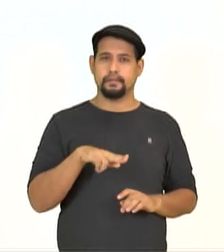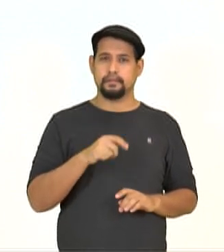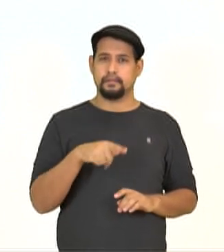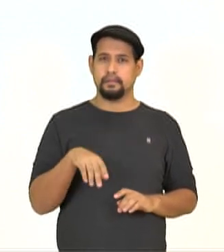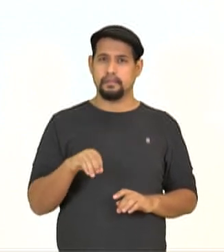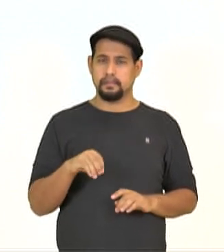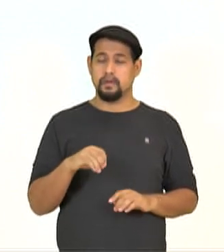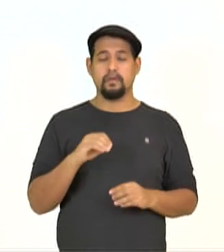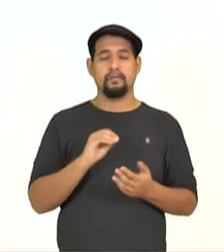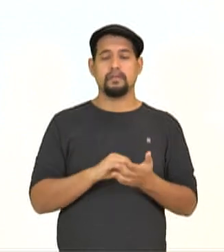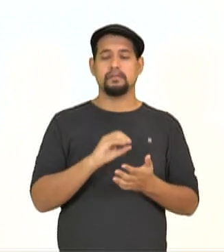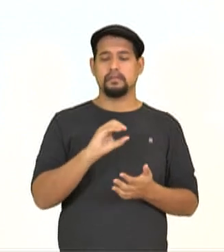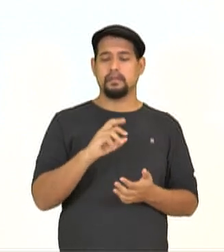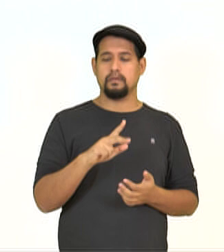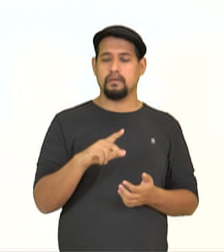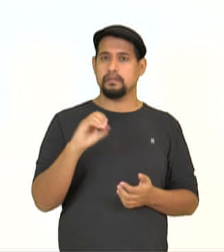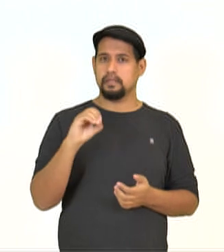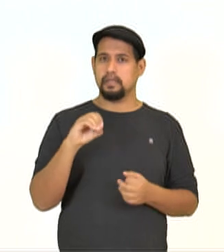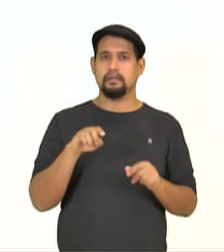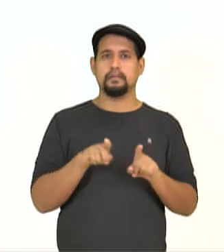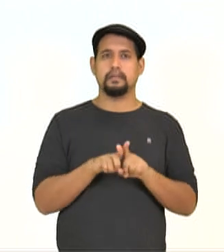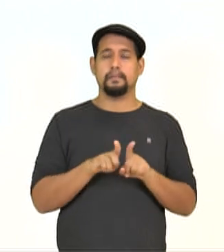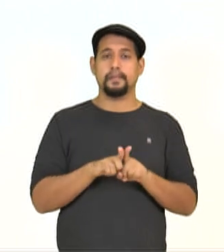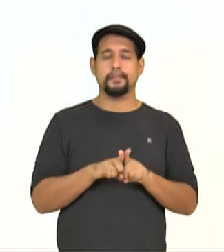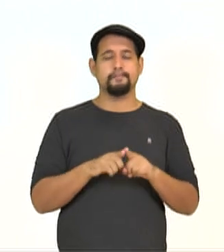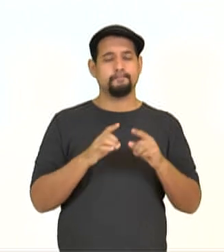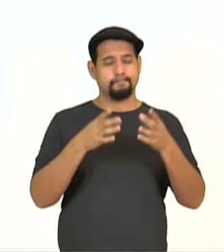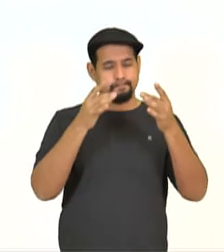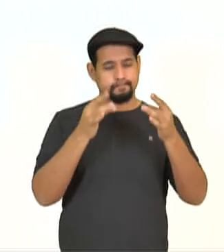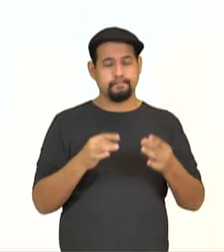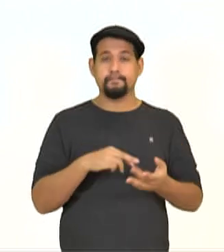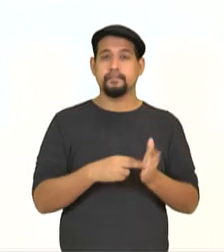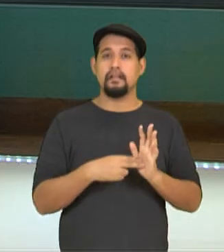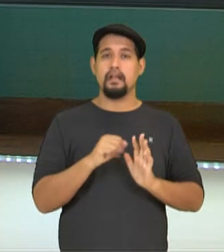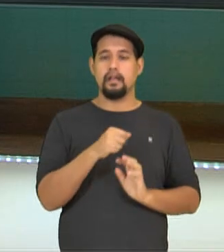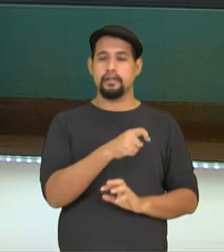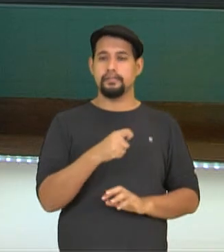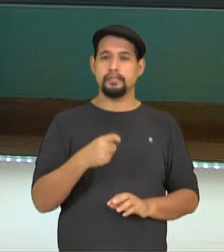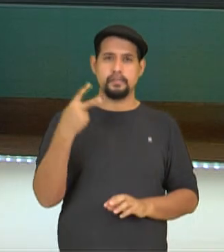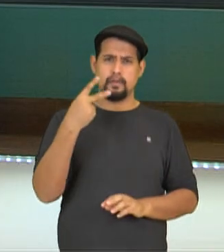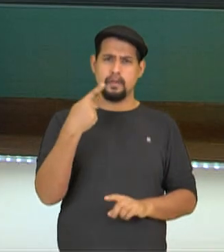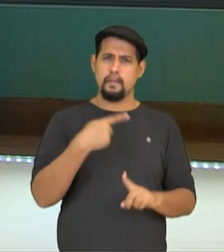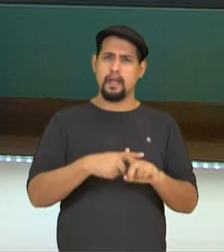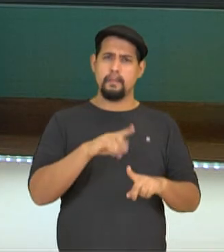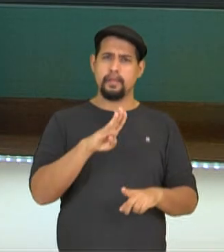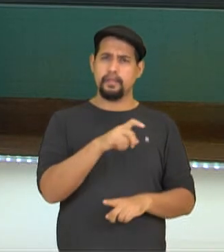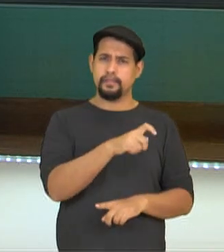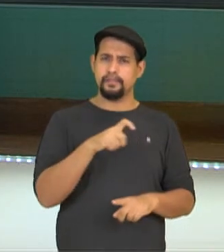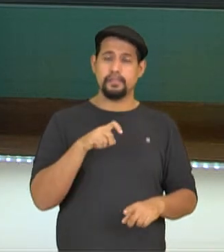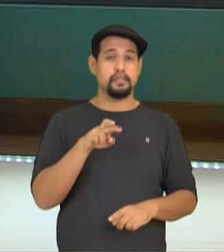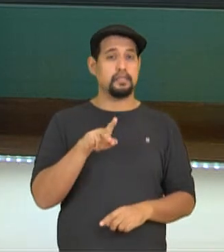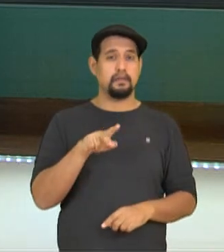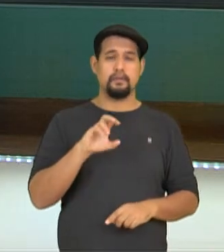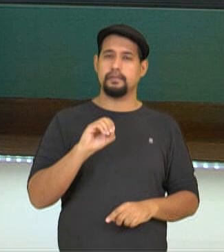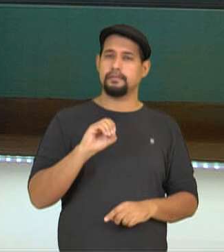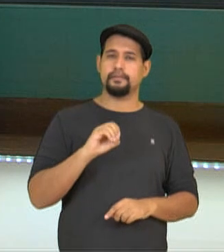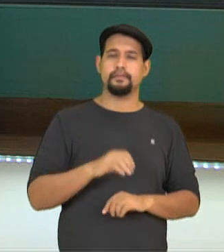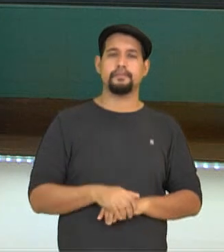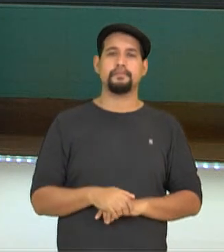com c igual a zero, e o formato específico dela seria ax ao quadrado mais bx igual a zero.